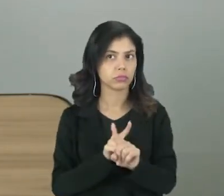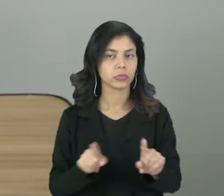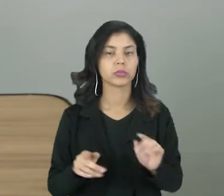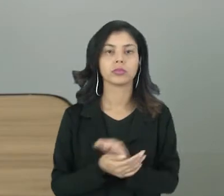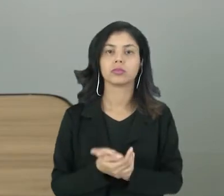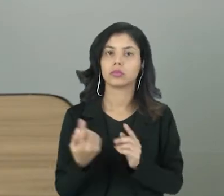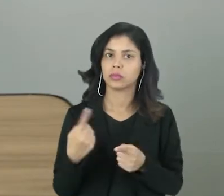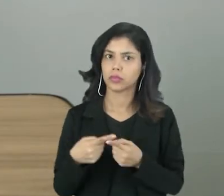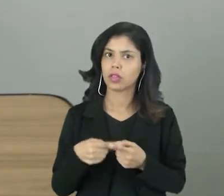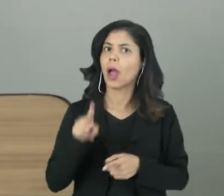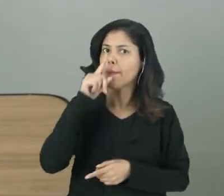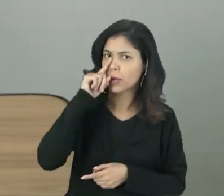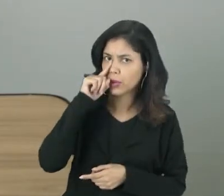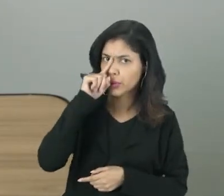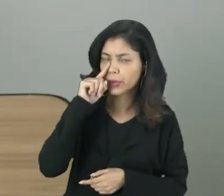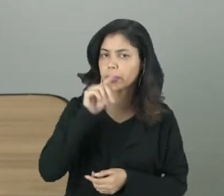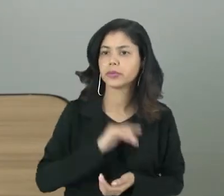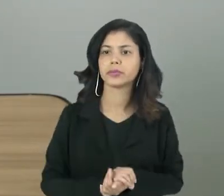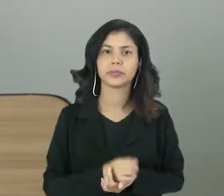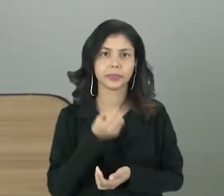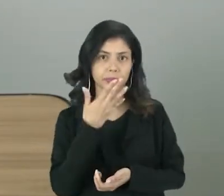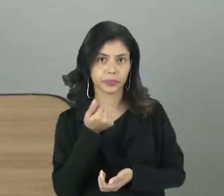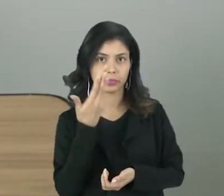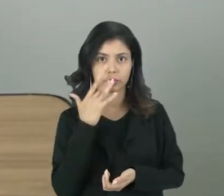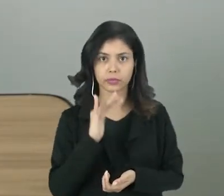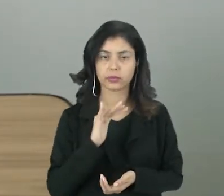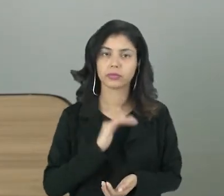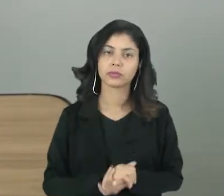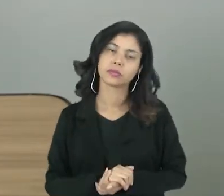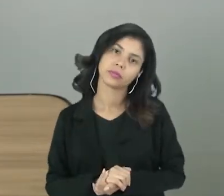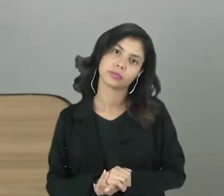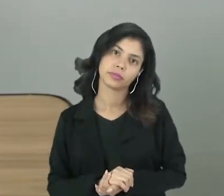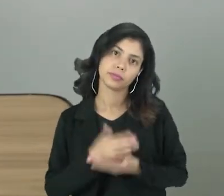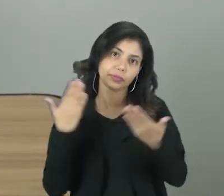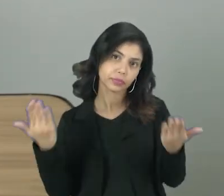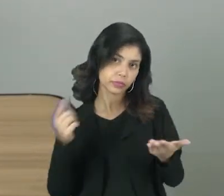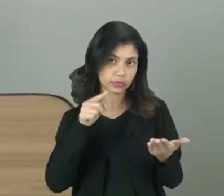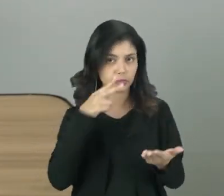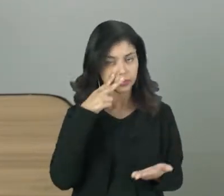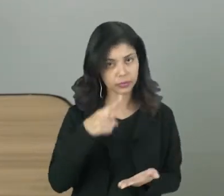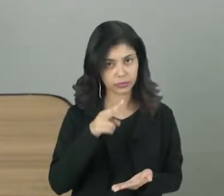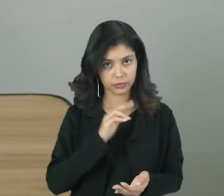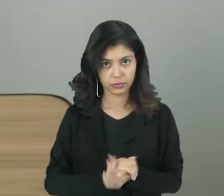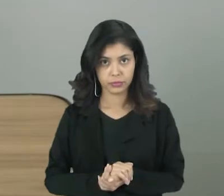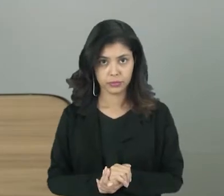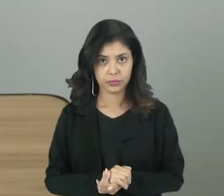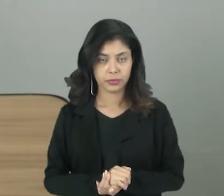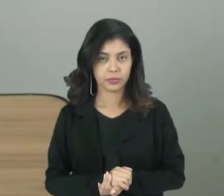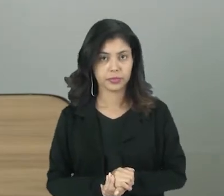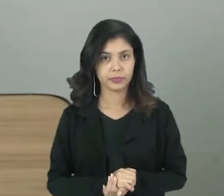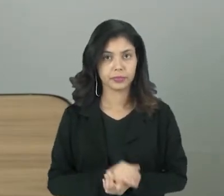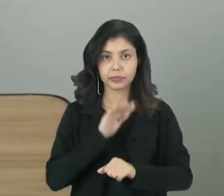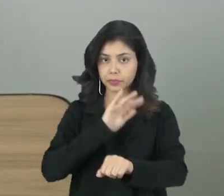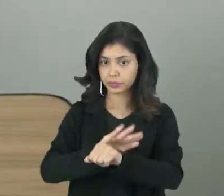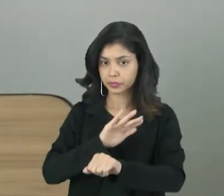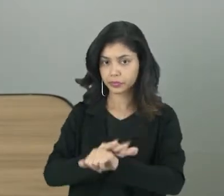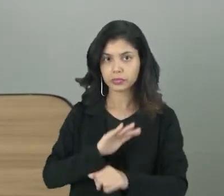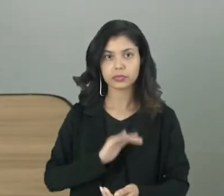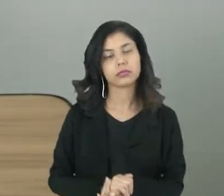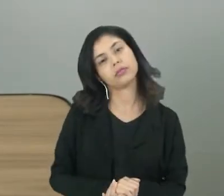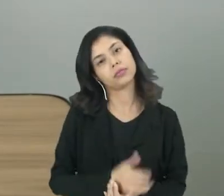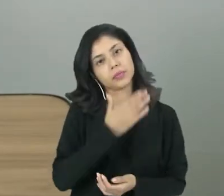porque é muito perigoso tá bom crianças então vocês viram que as e